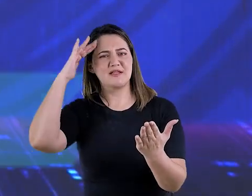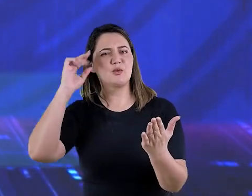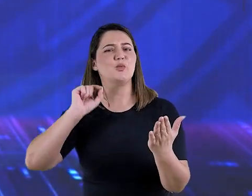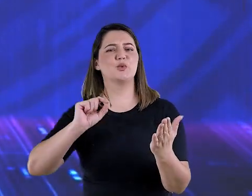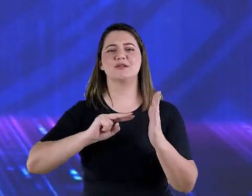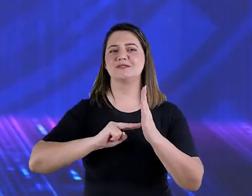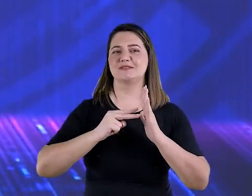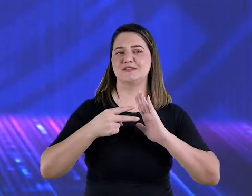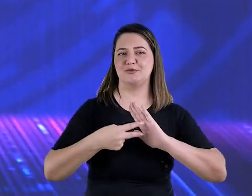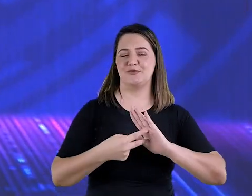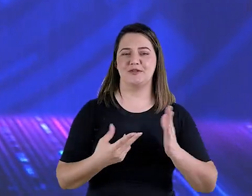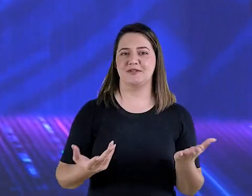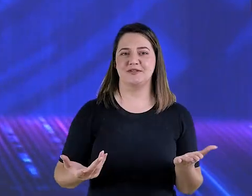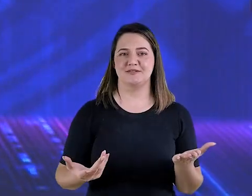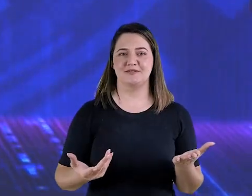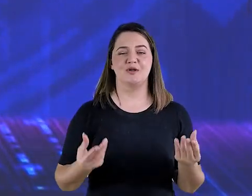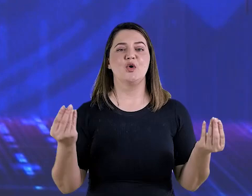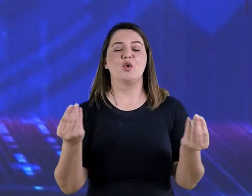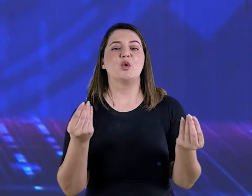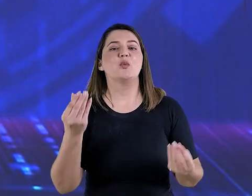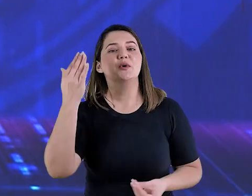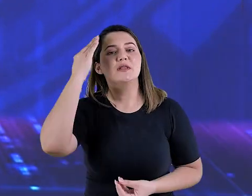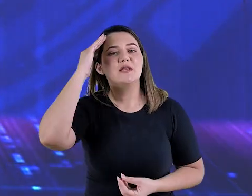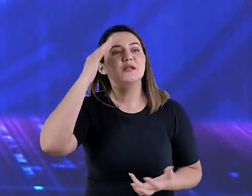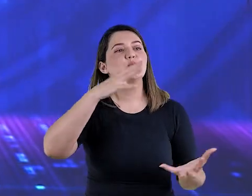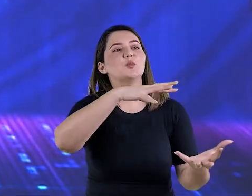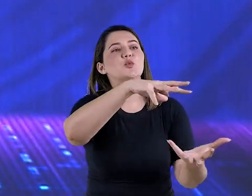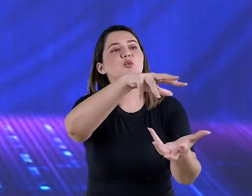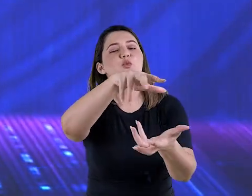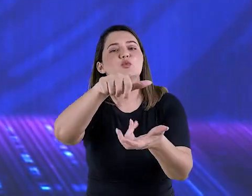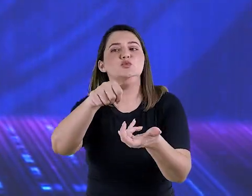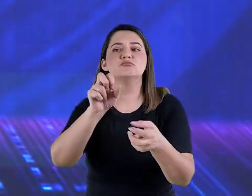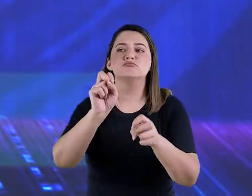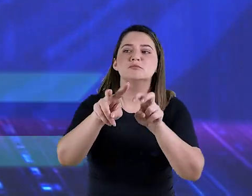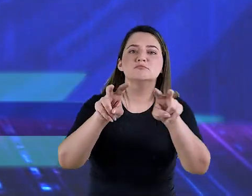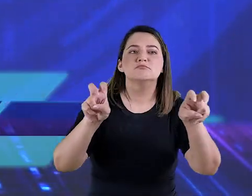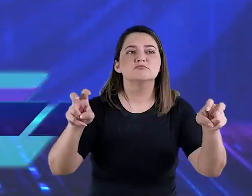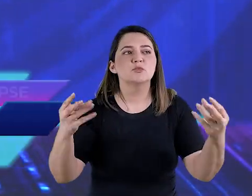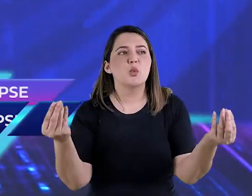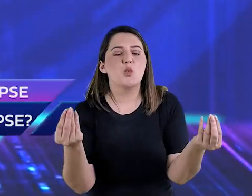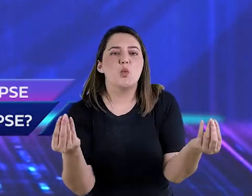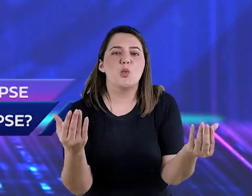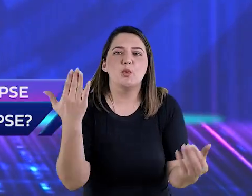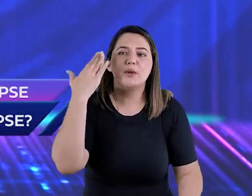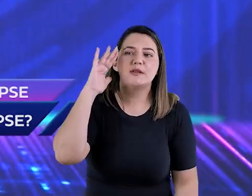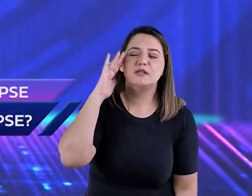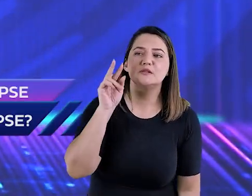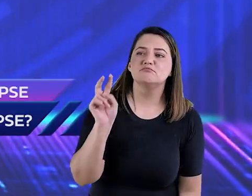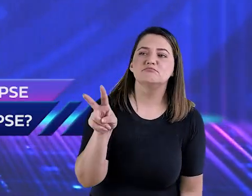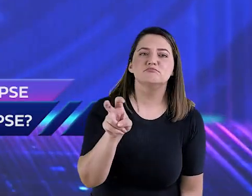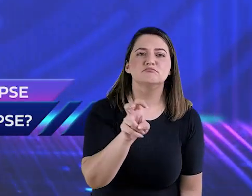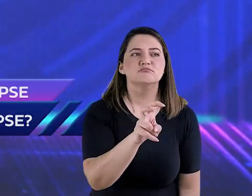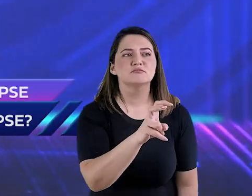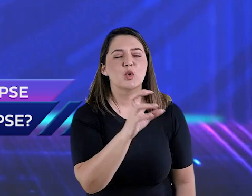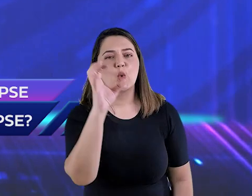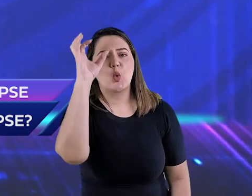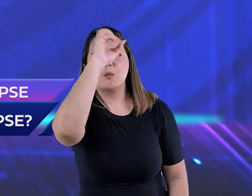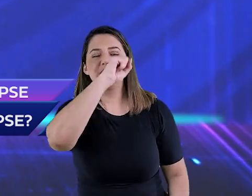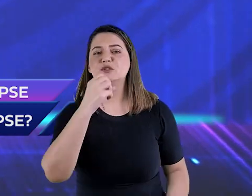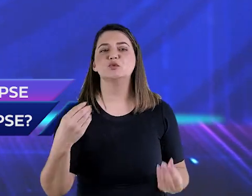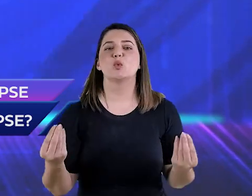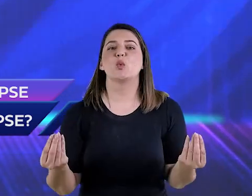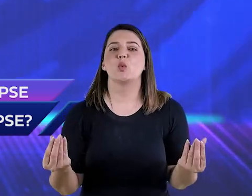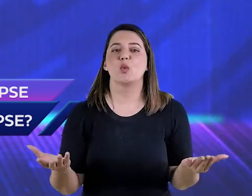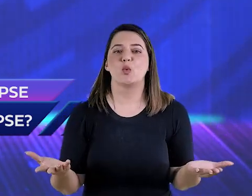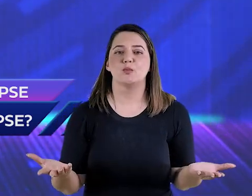das 7 pragas. É como entendemos o mundo à nossa volta. Como é que você compreende tudo que